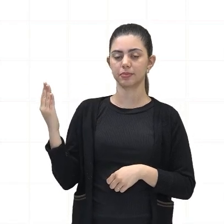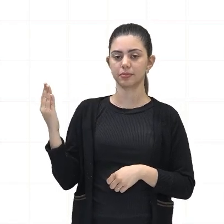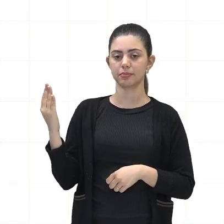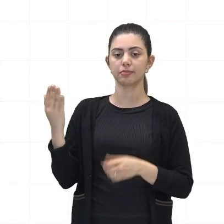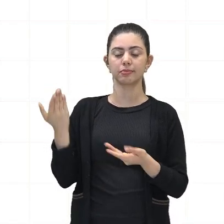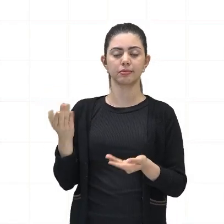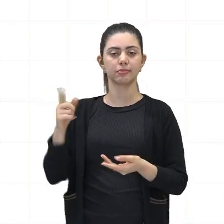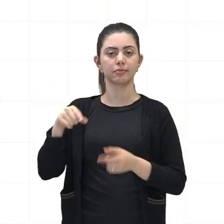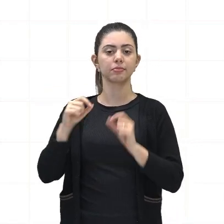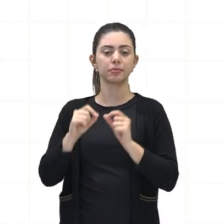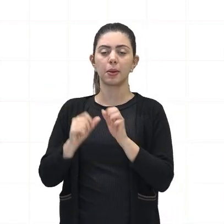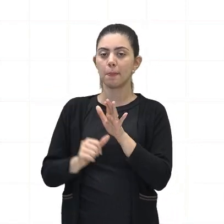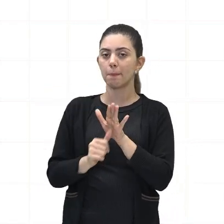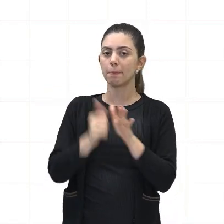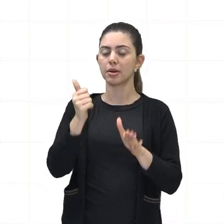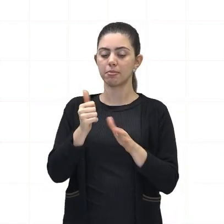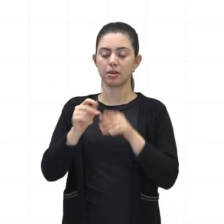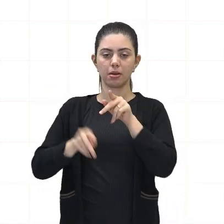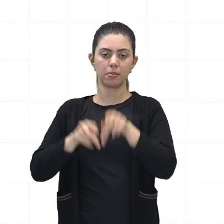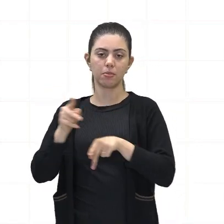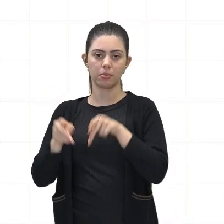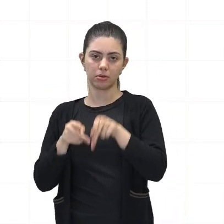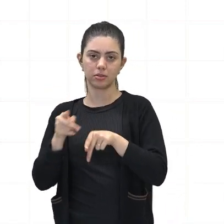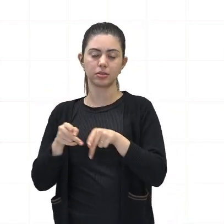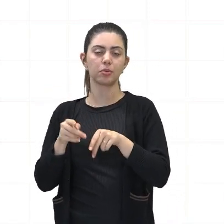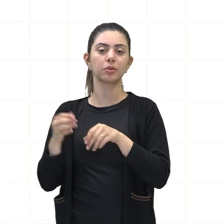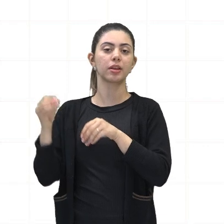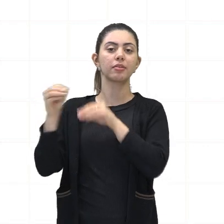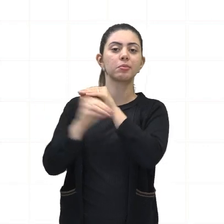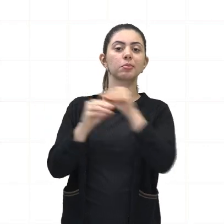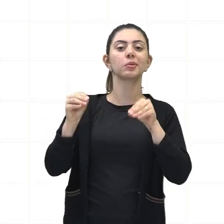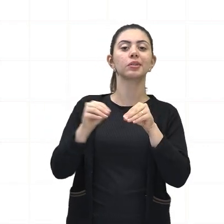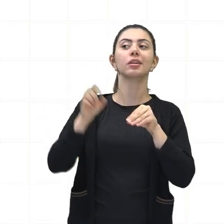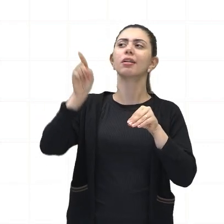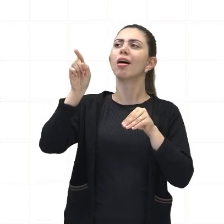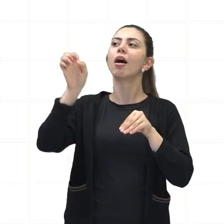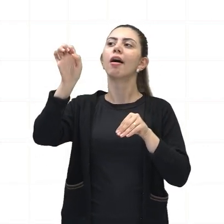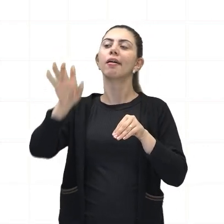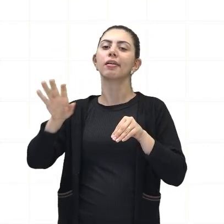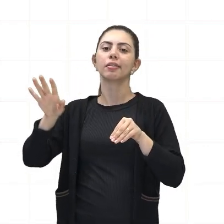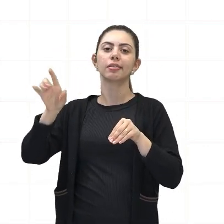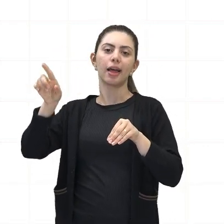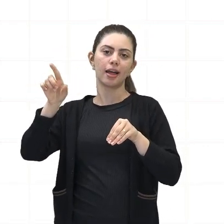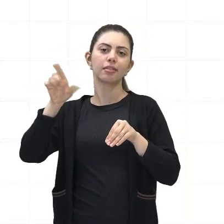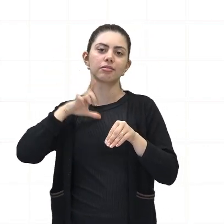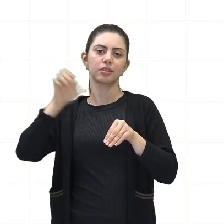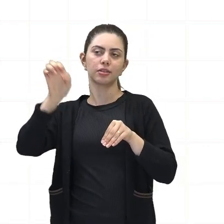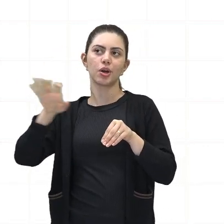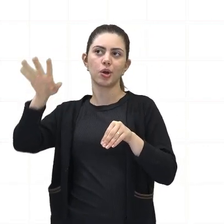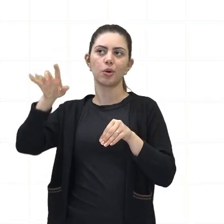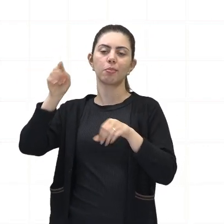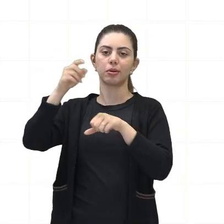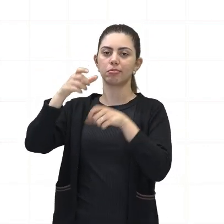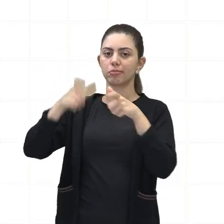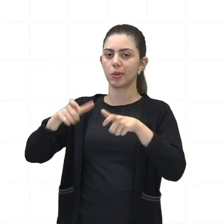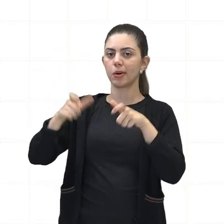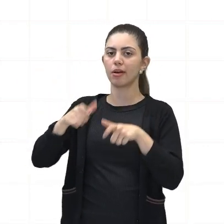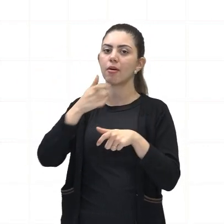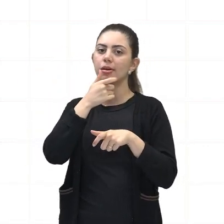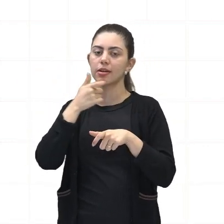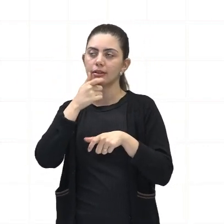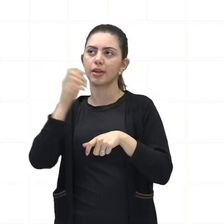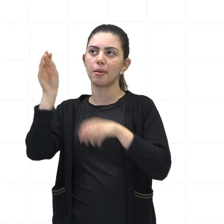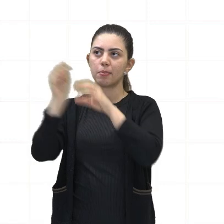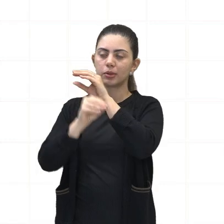dos primeiros povoamentos que vieram de onde? Da Inglaterra. Então, estamos falando do século XIX,